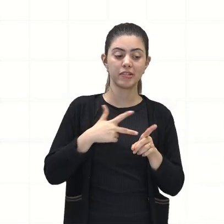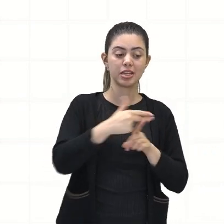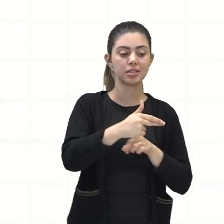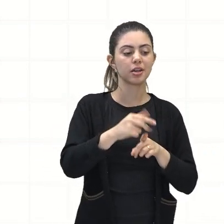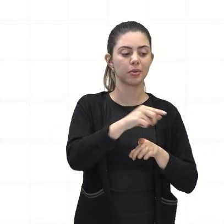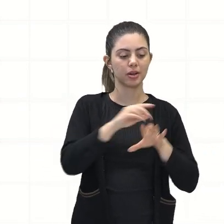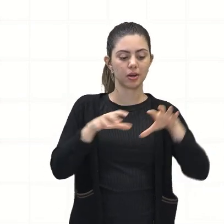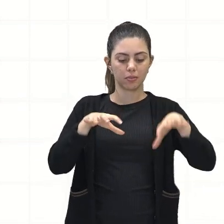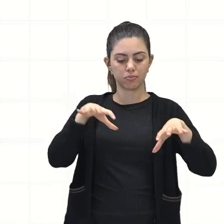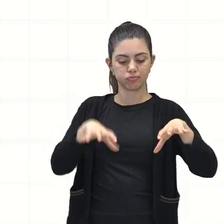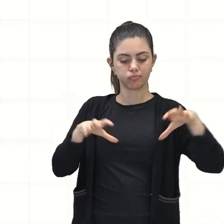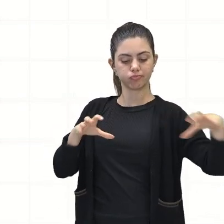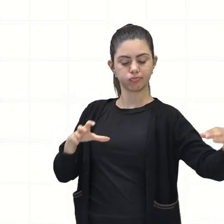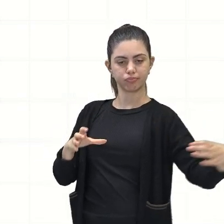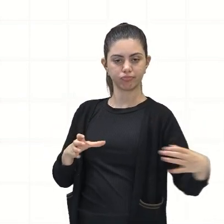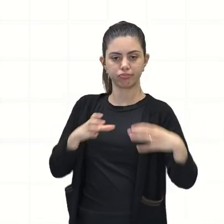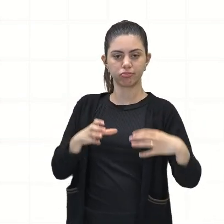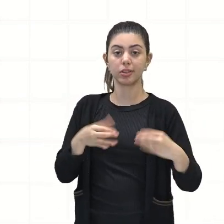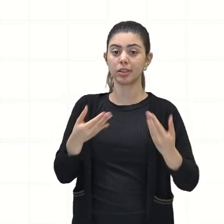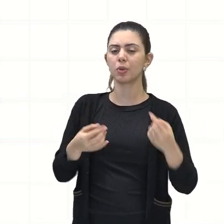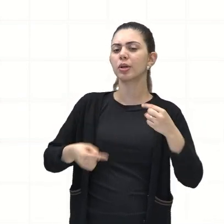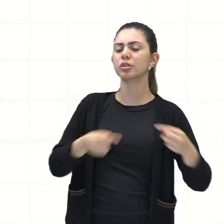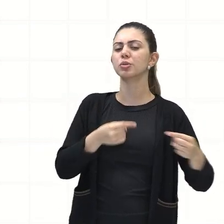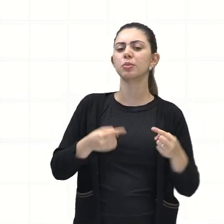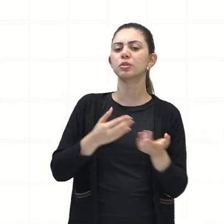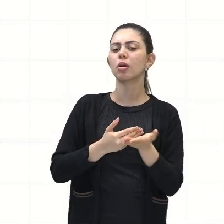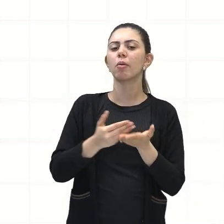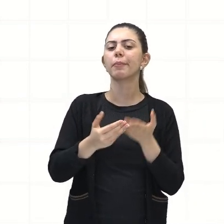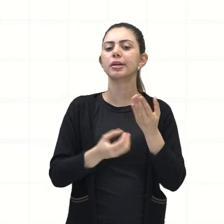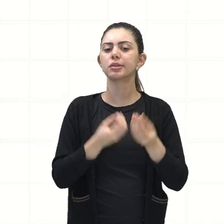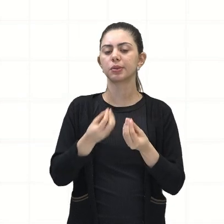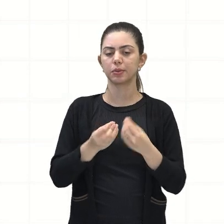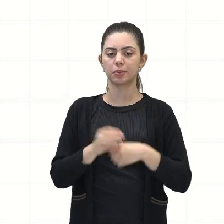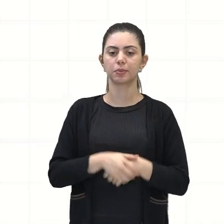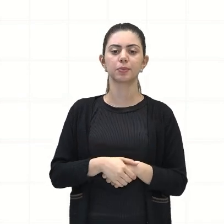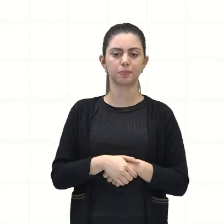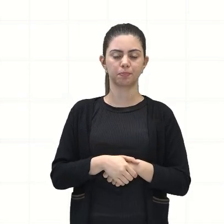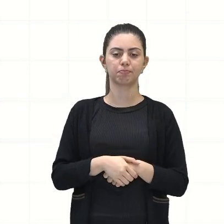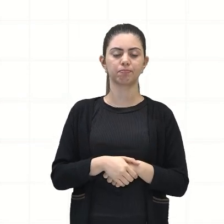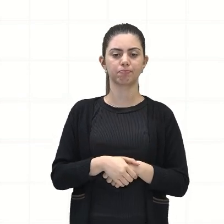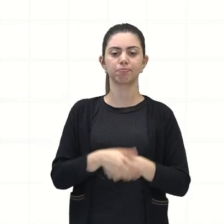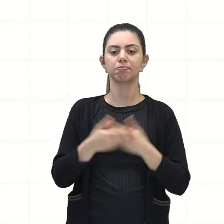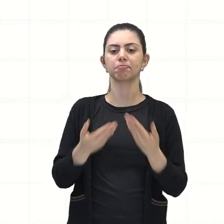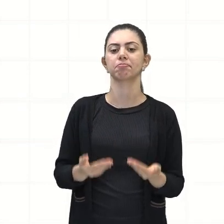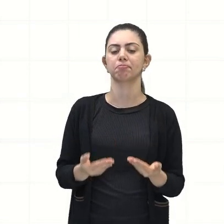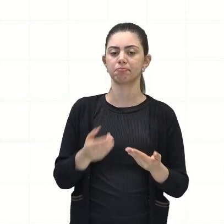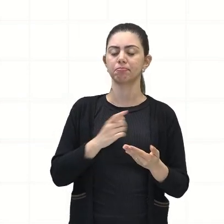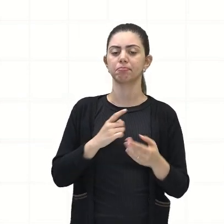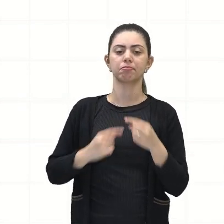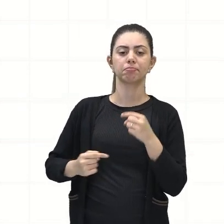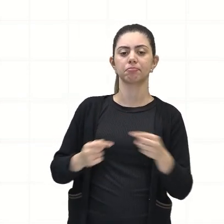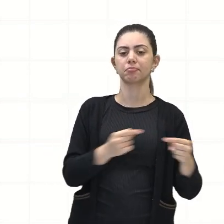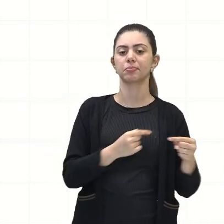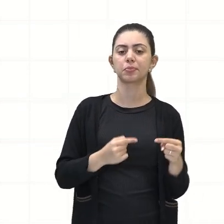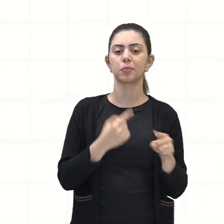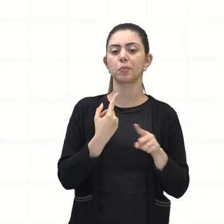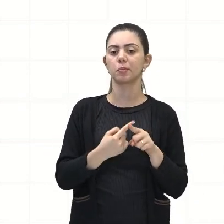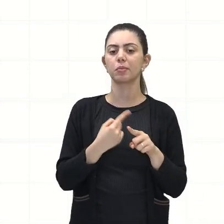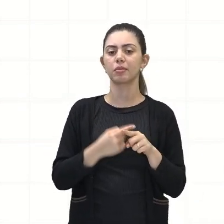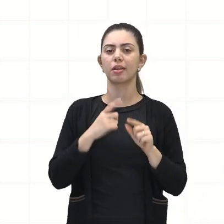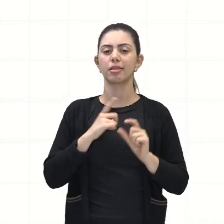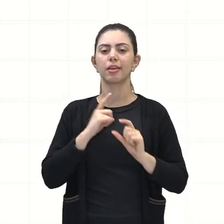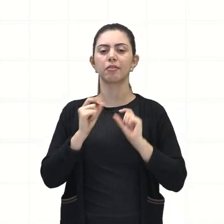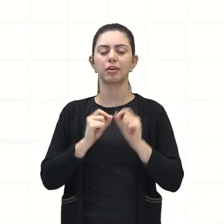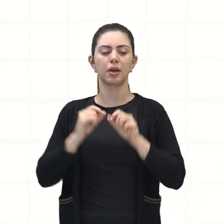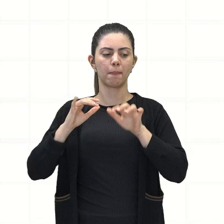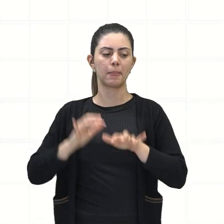conflito, ele vai acontecer a partir do quê? Né? A partir dessa marcha para o